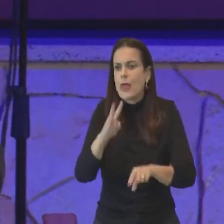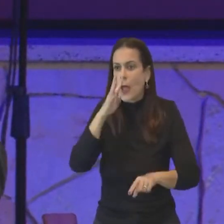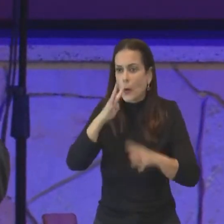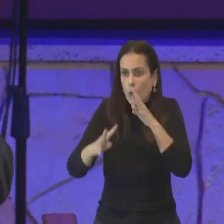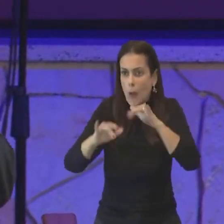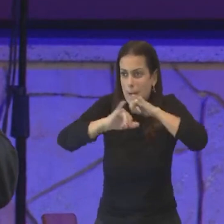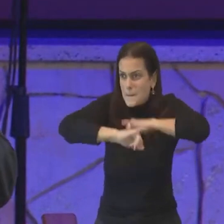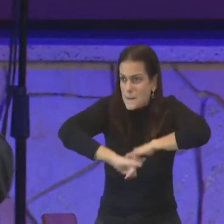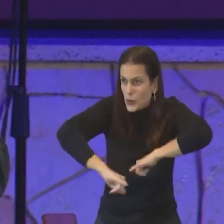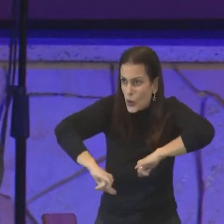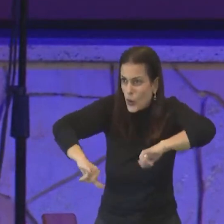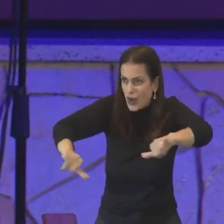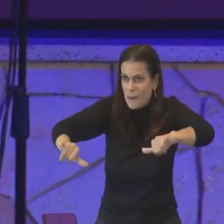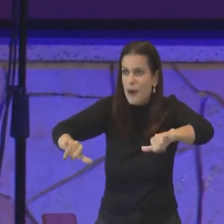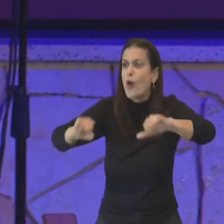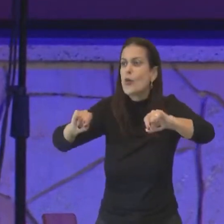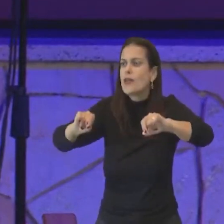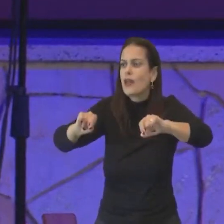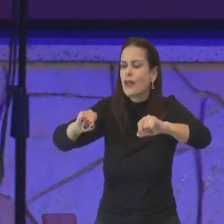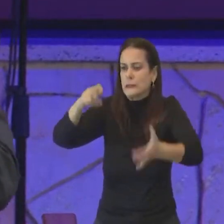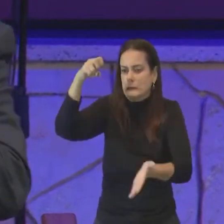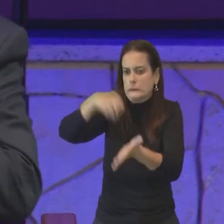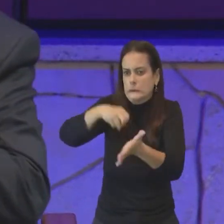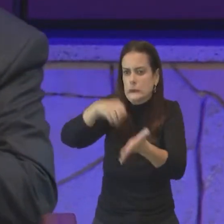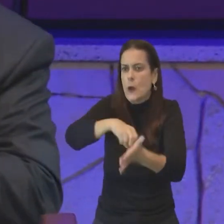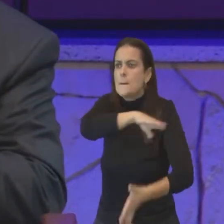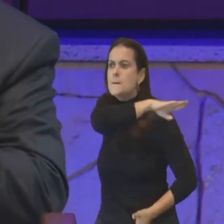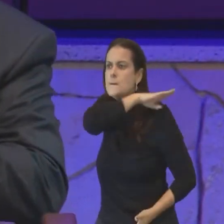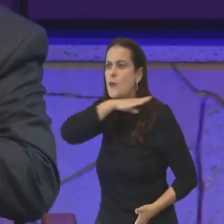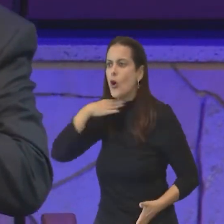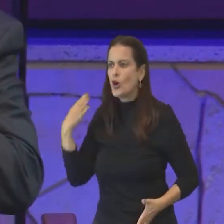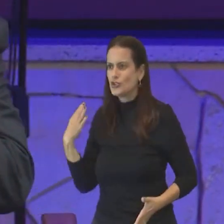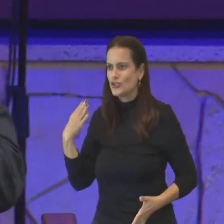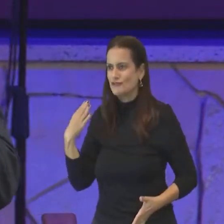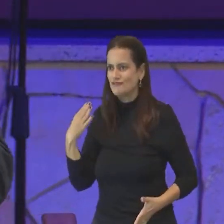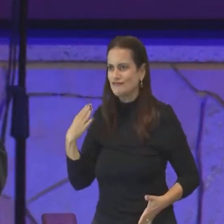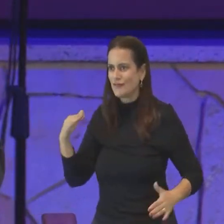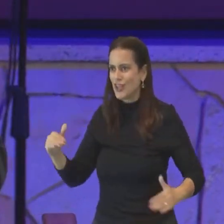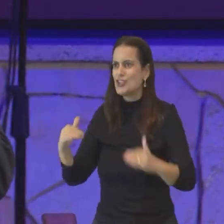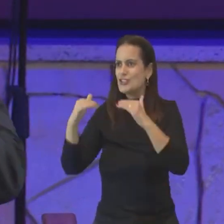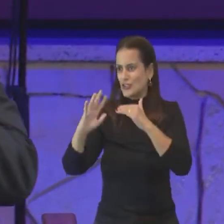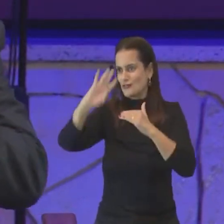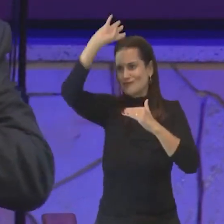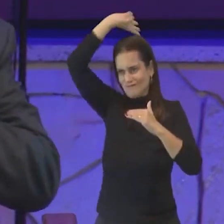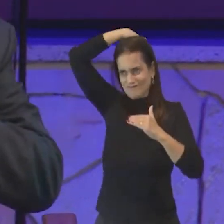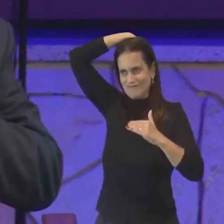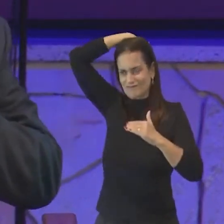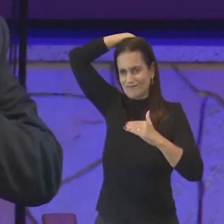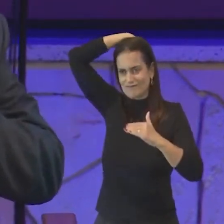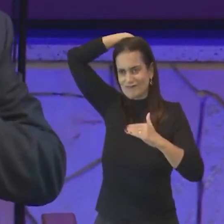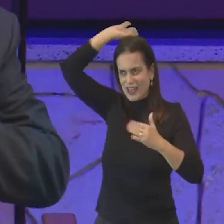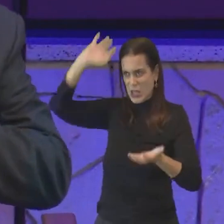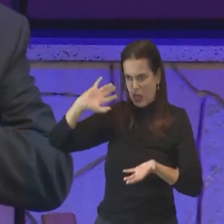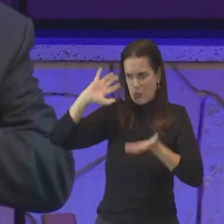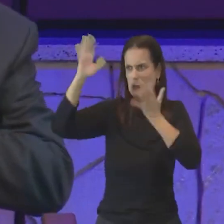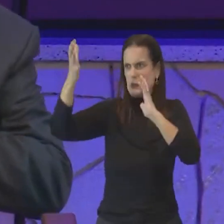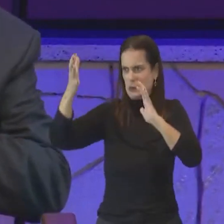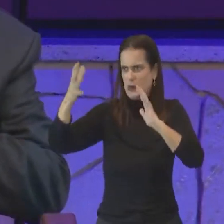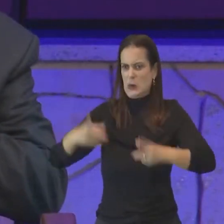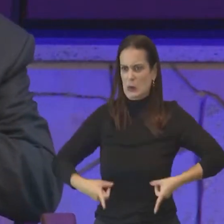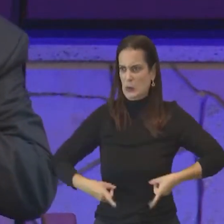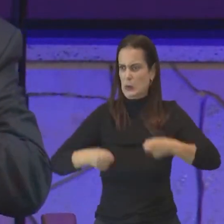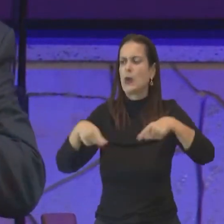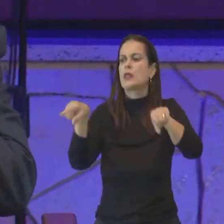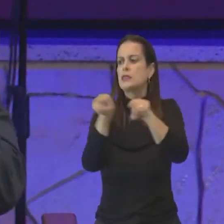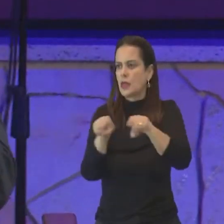proclamar sentença de morte sem autorização do poder público romano. Ele seria acusado de um revolucionário. Jesus